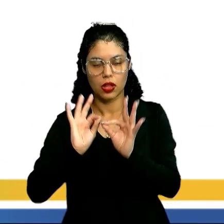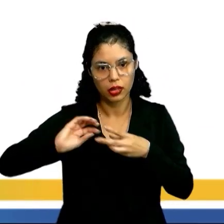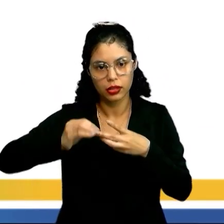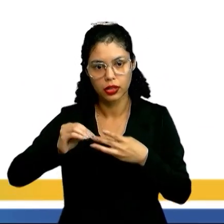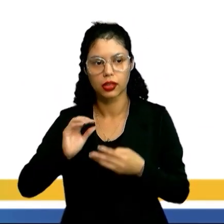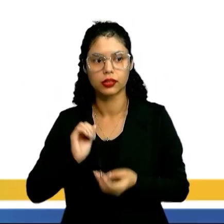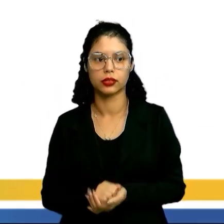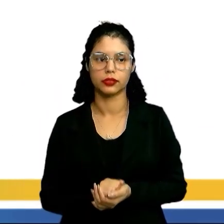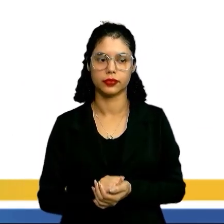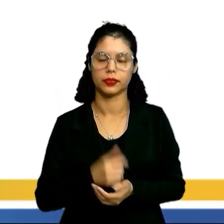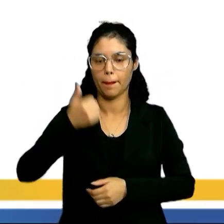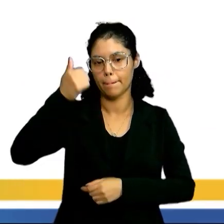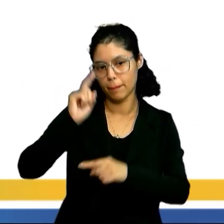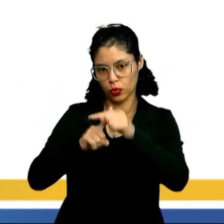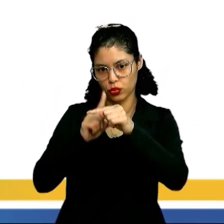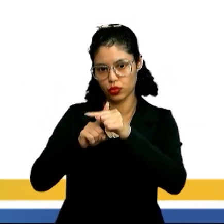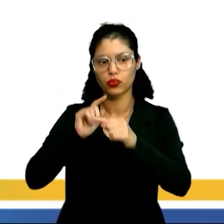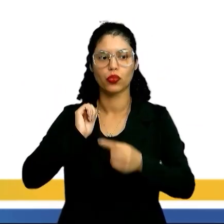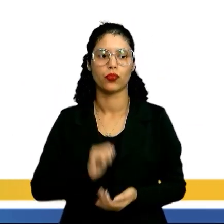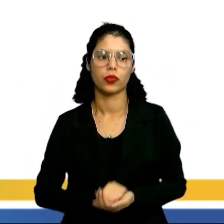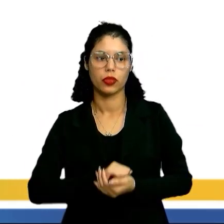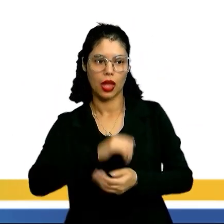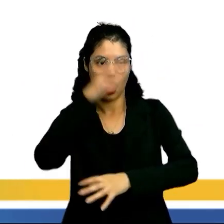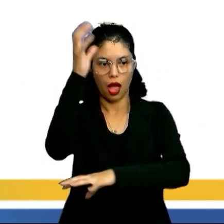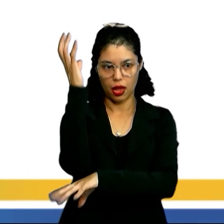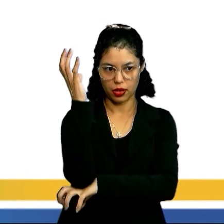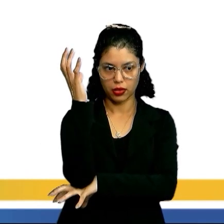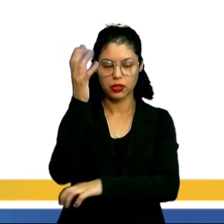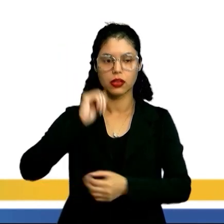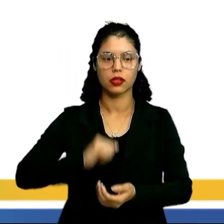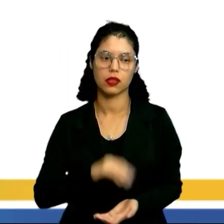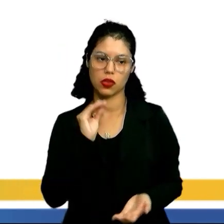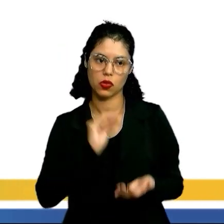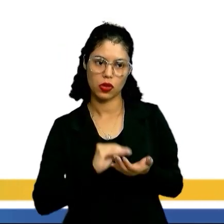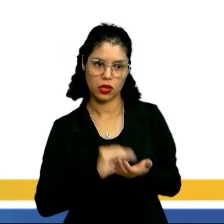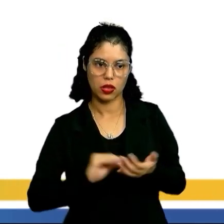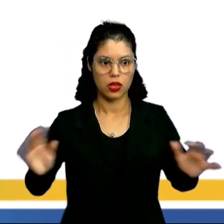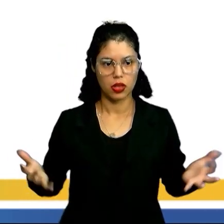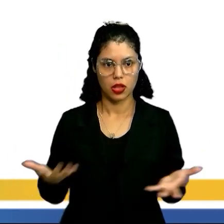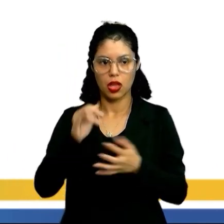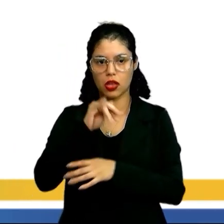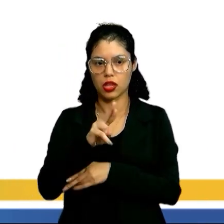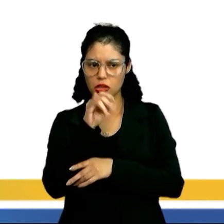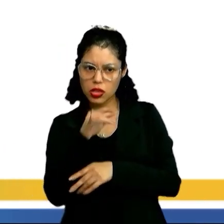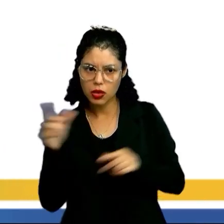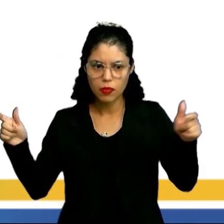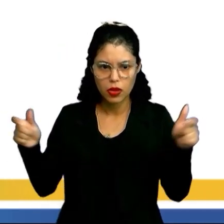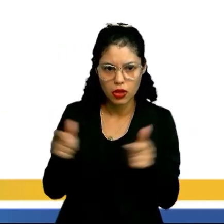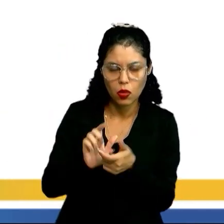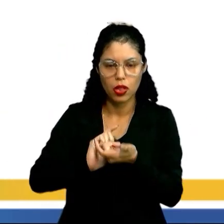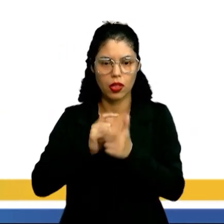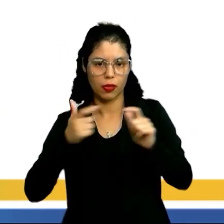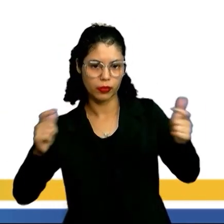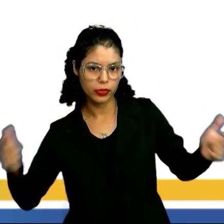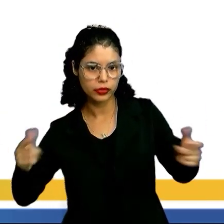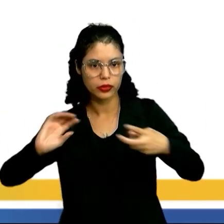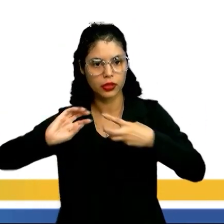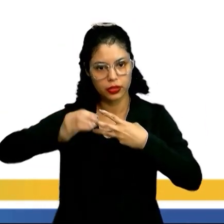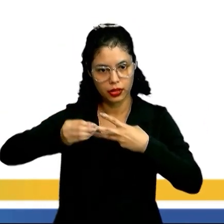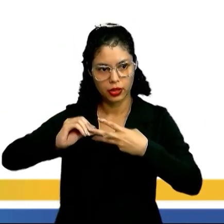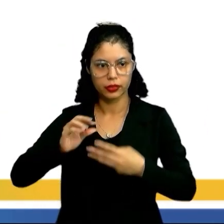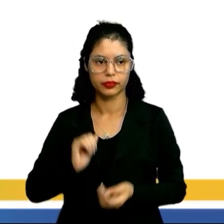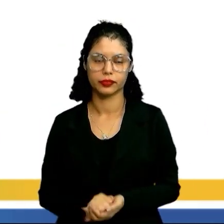celular. Fototropismo positivo. Já a raiz vai acontecer o excesso de auxina inibe o alongamento